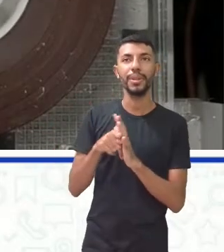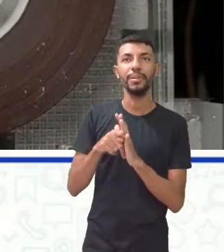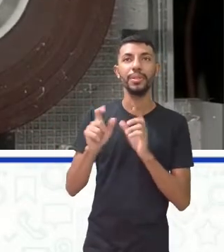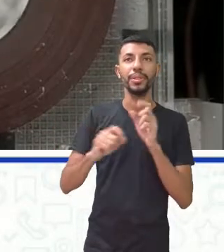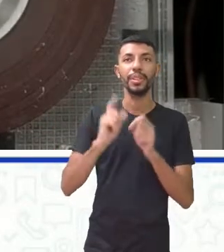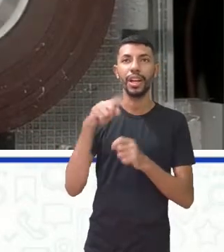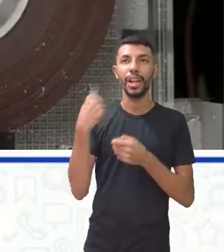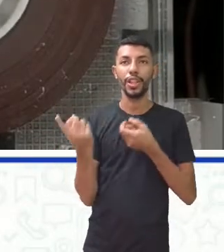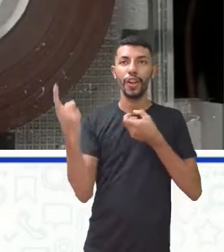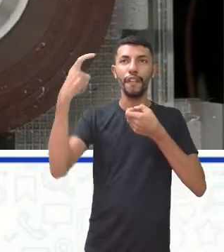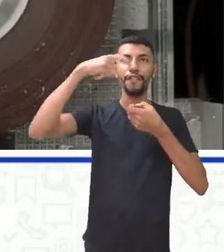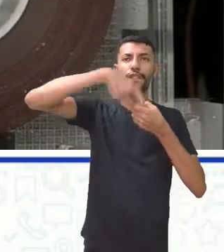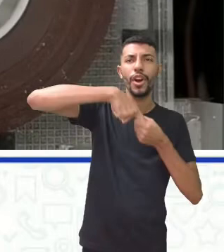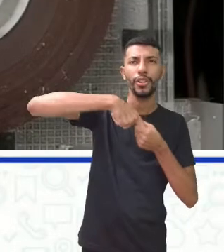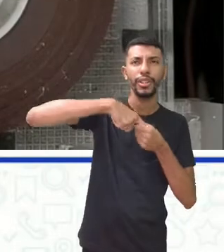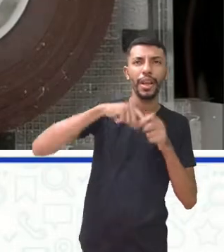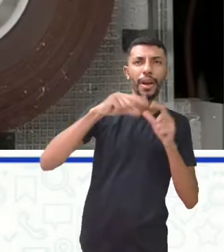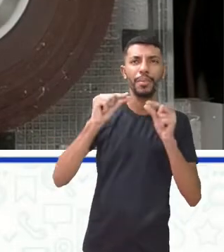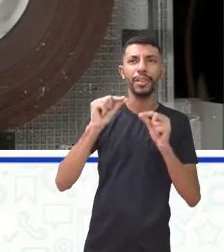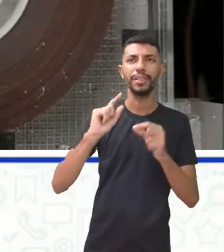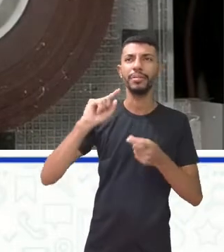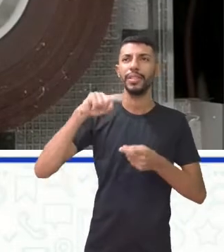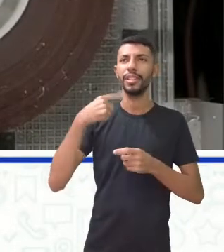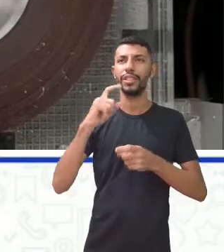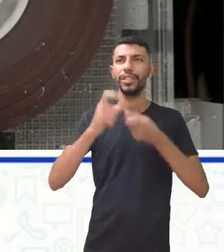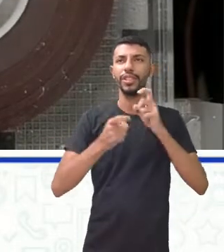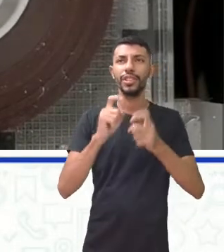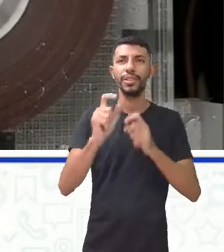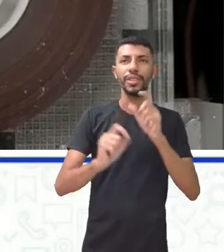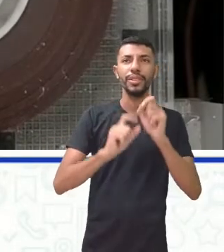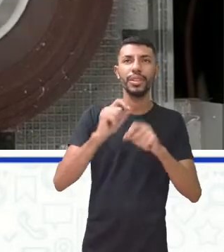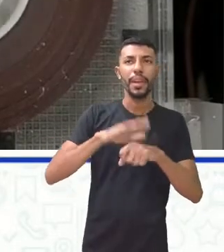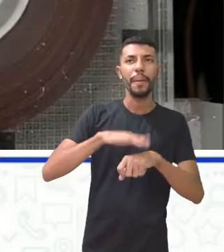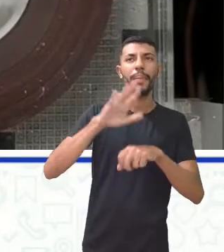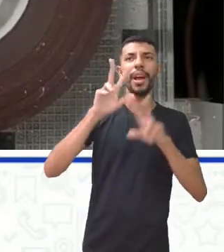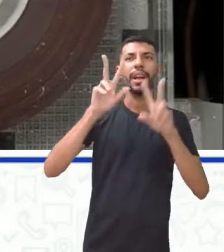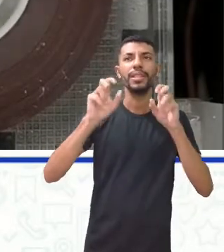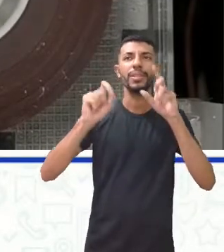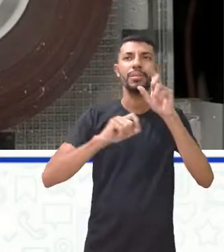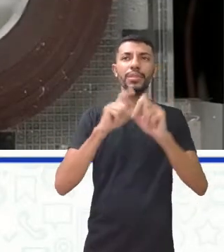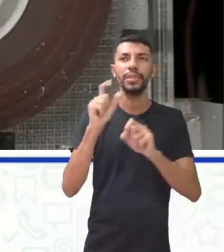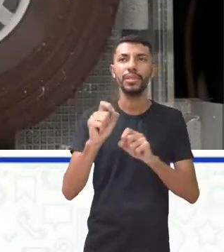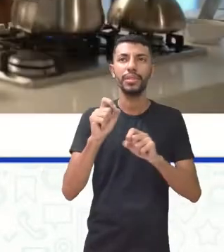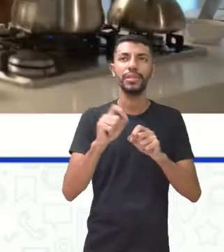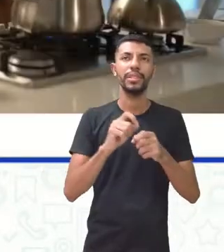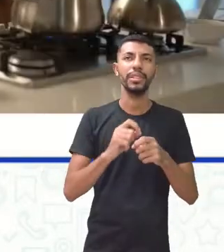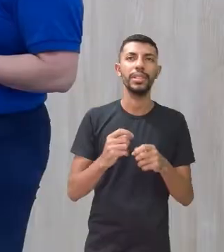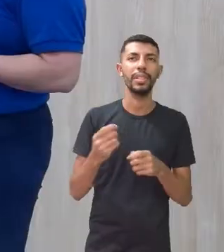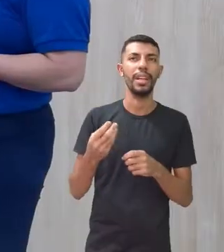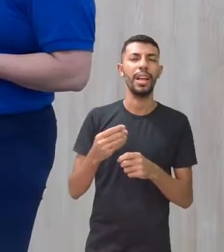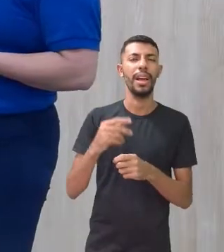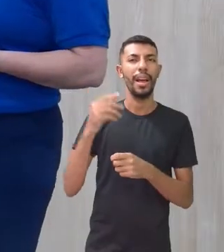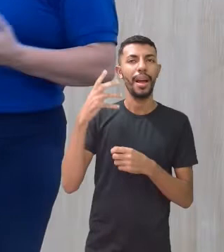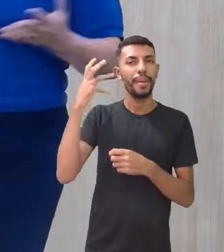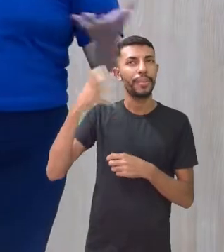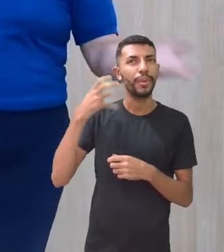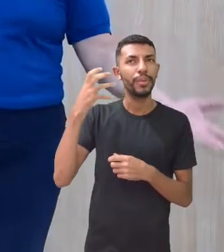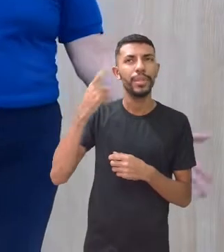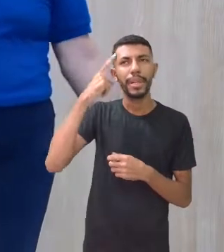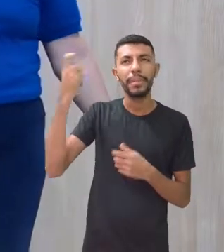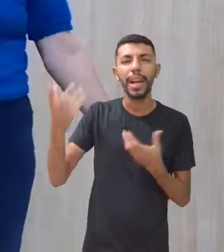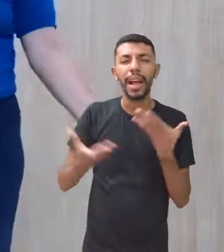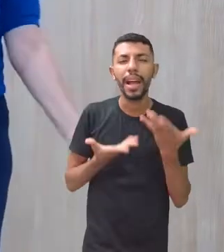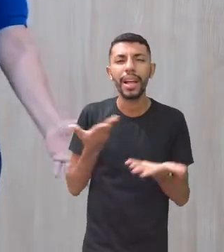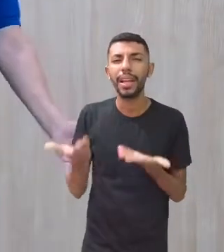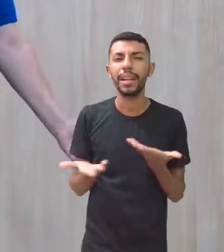gente voltar um pouquinho, para discutir um pouquinho mais aquela questão da presença da música, né? Para que serve